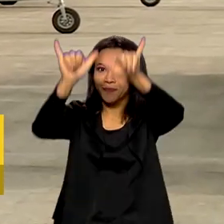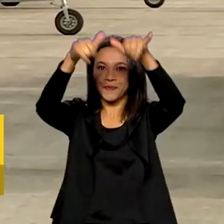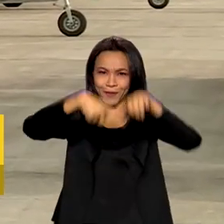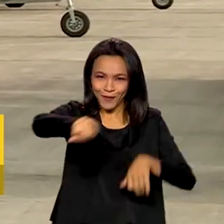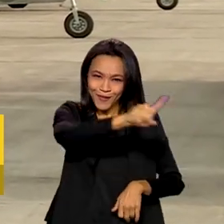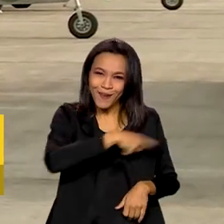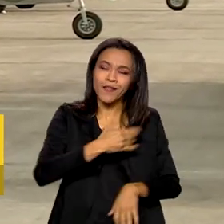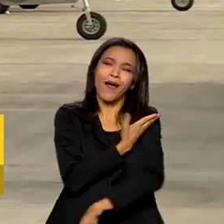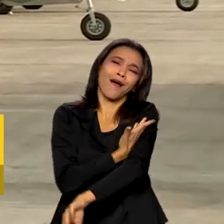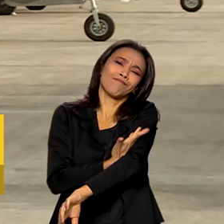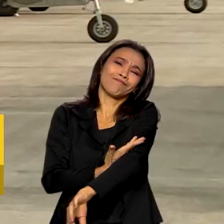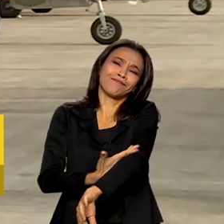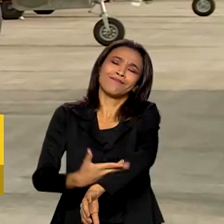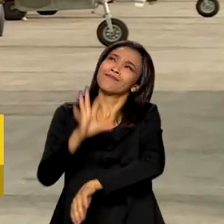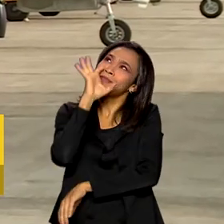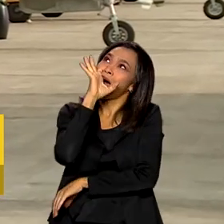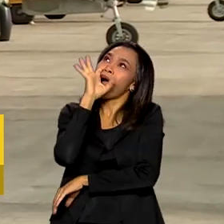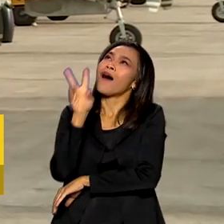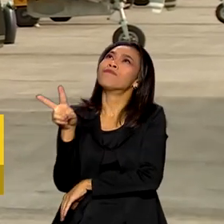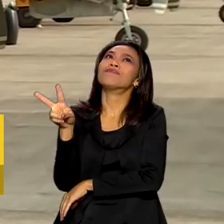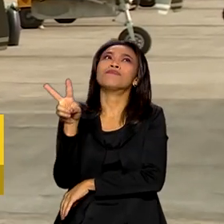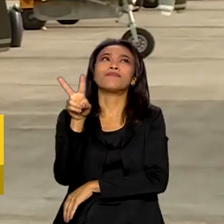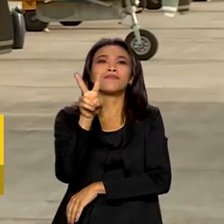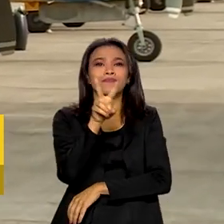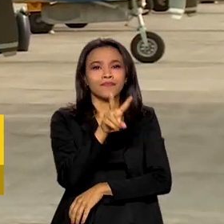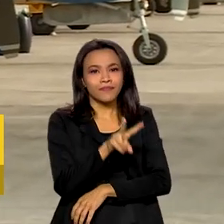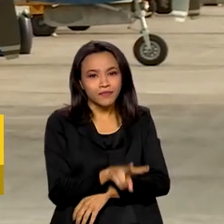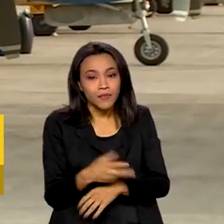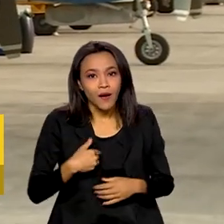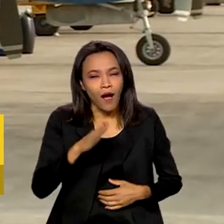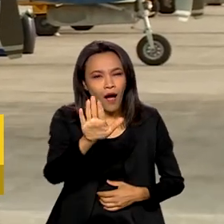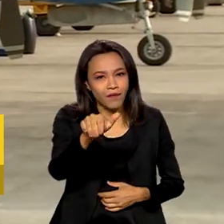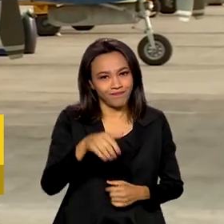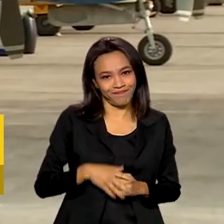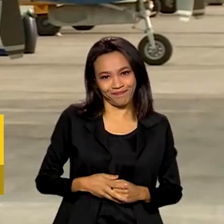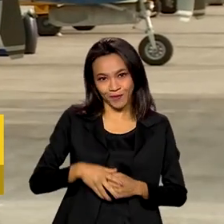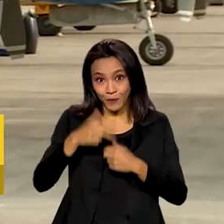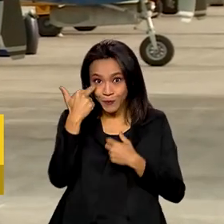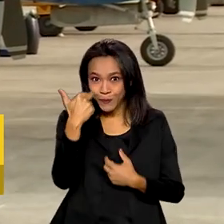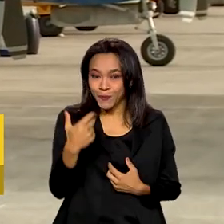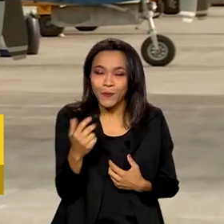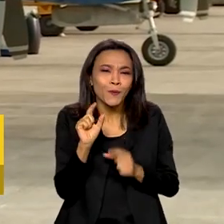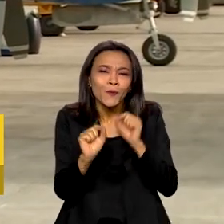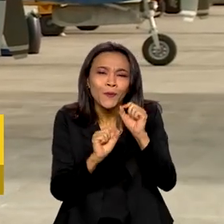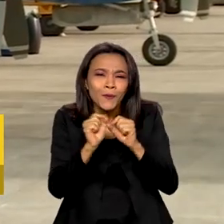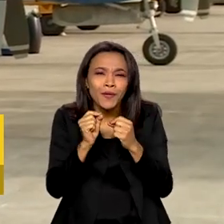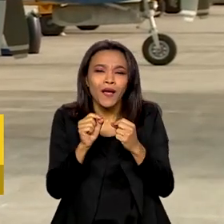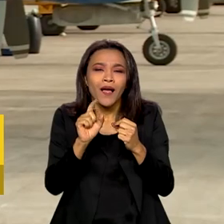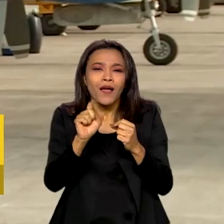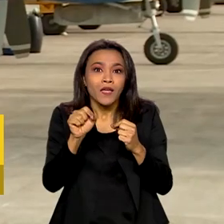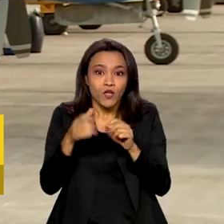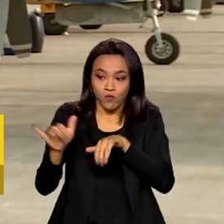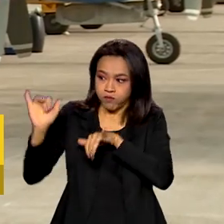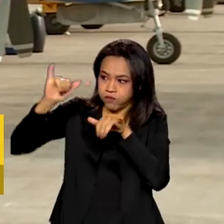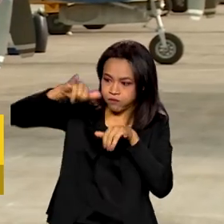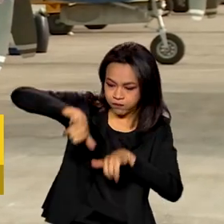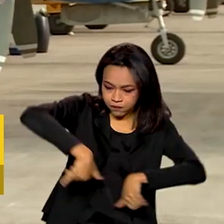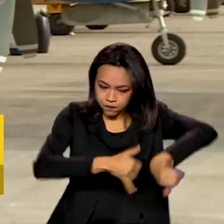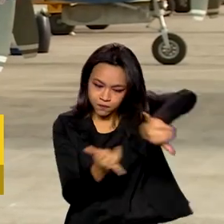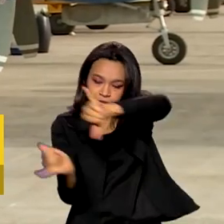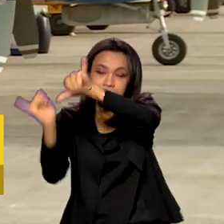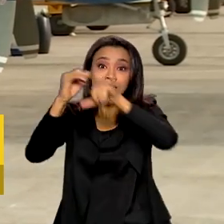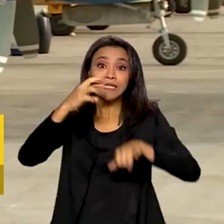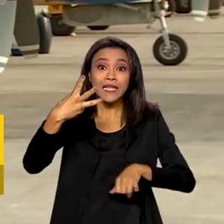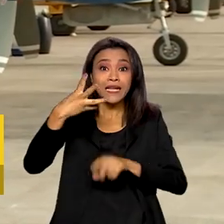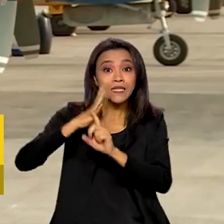nas apresentações, né, da Esquadrilha da Fumaça. E olha, uma curiosidade é que uma das manobras, o voo invertido, já rendeu